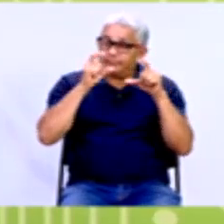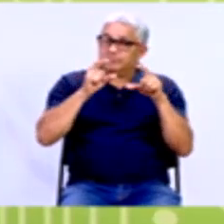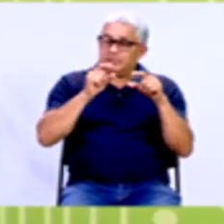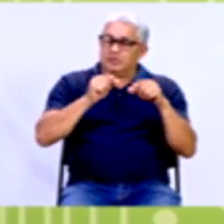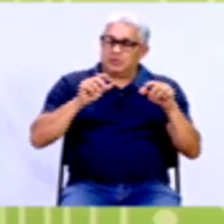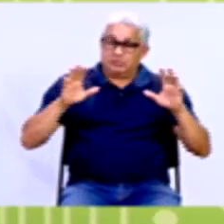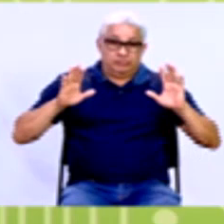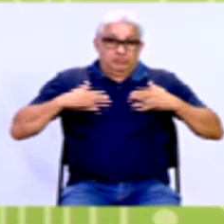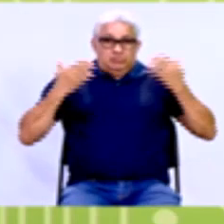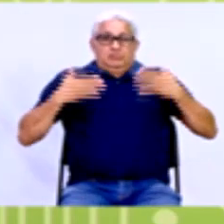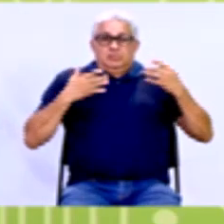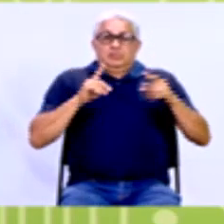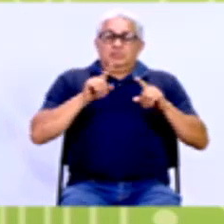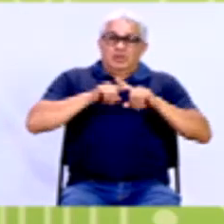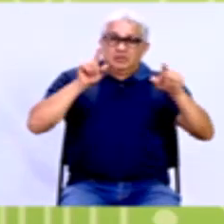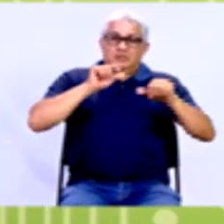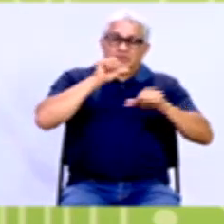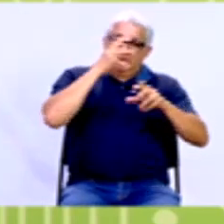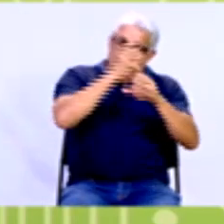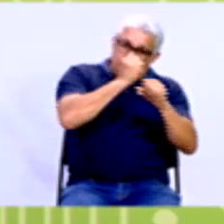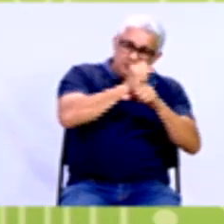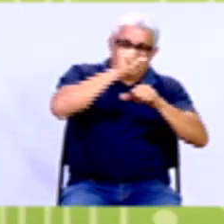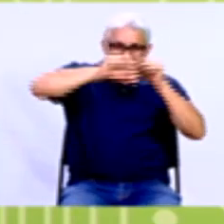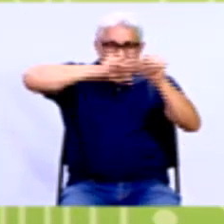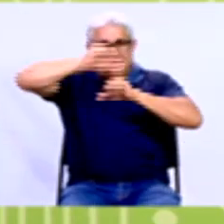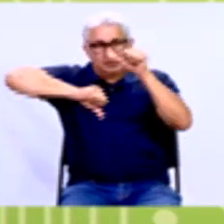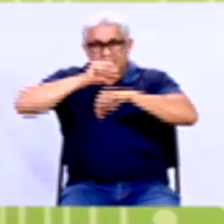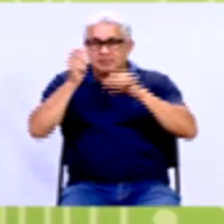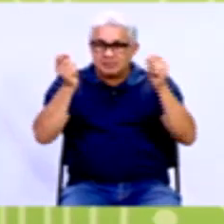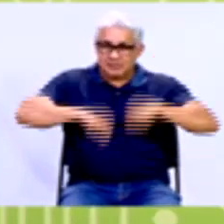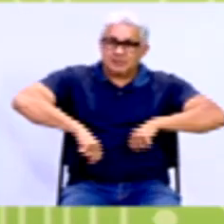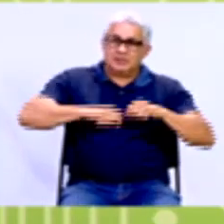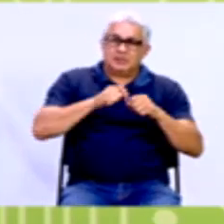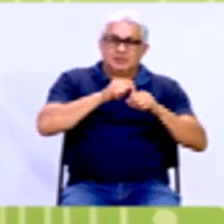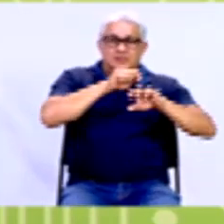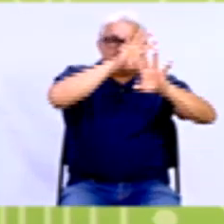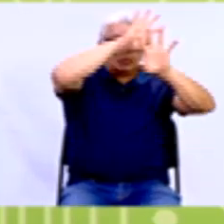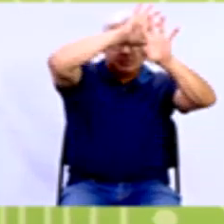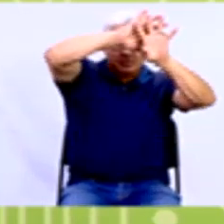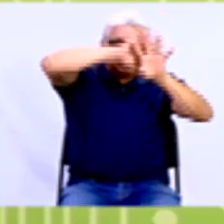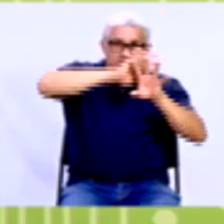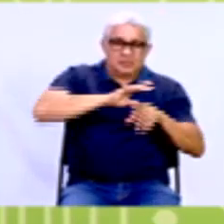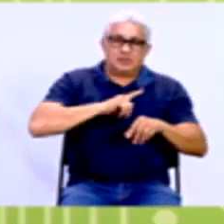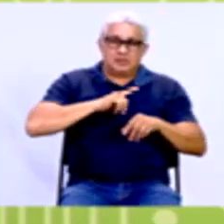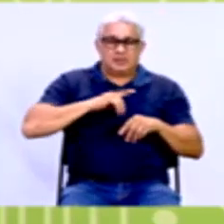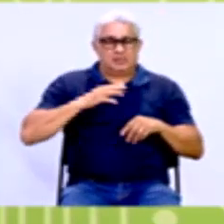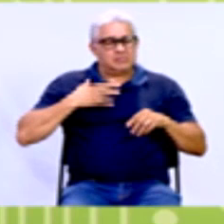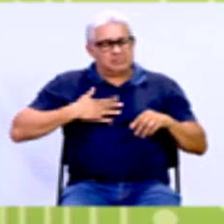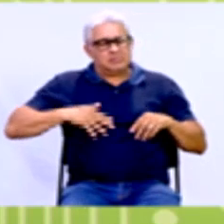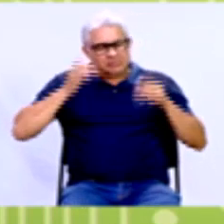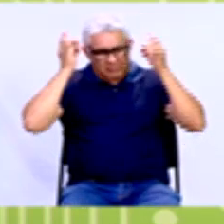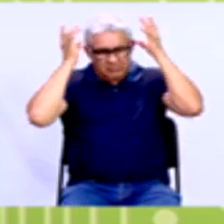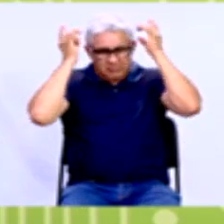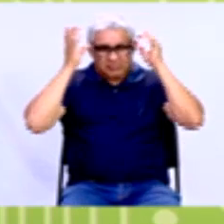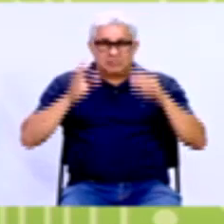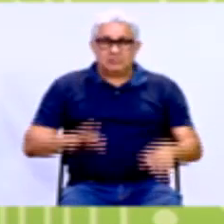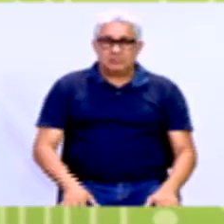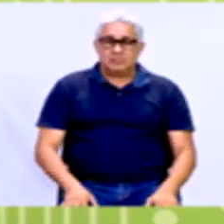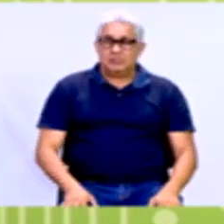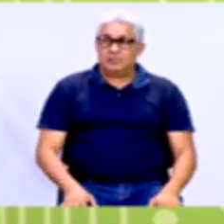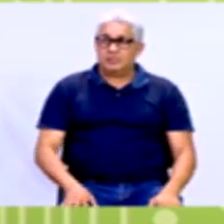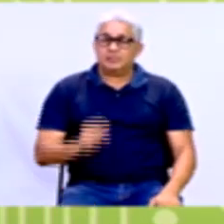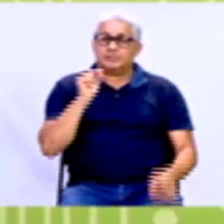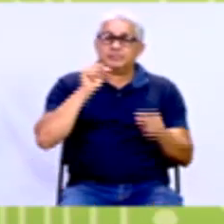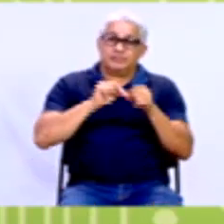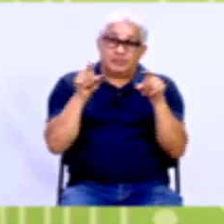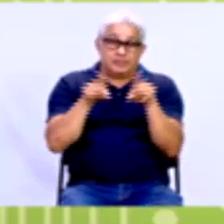ela com os dados que está na nossa tabela, fica bem mais tranquilo, tá? O que a gente vai